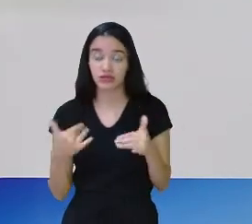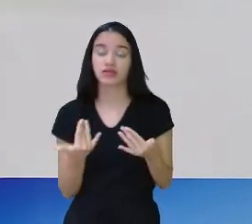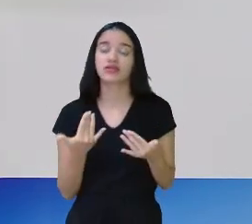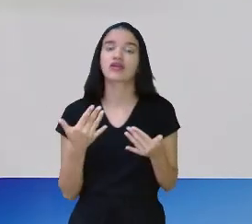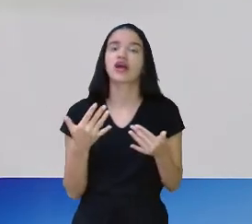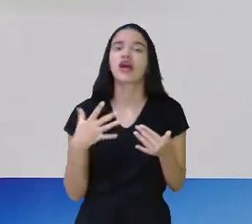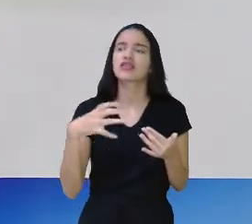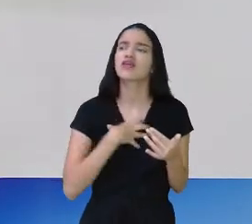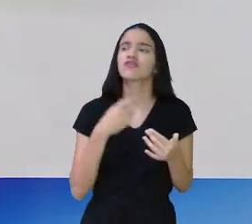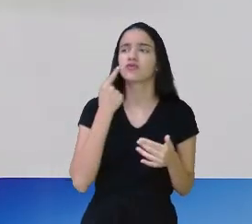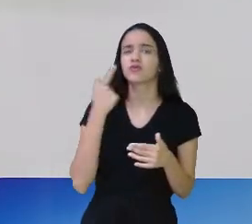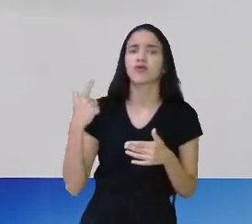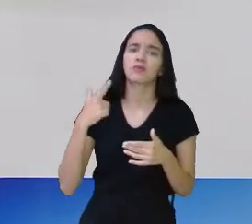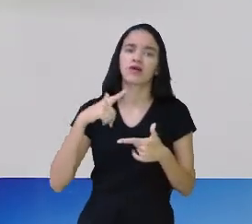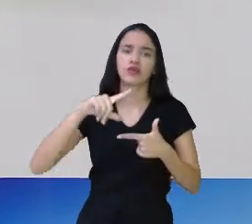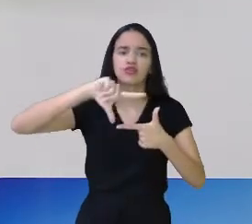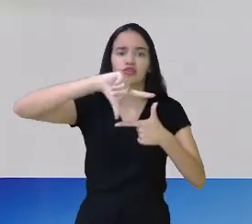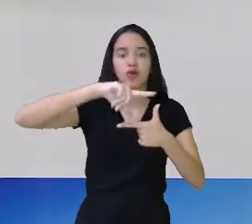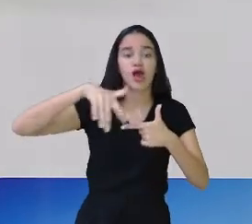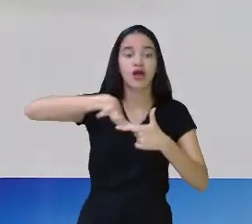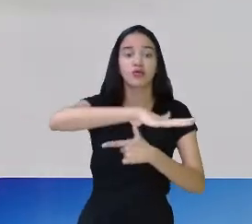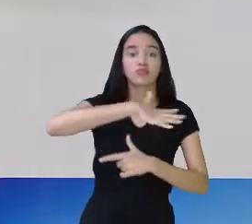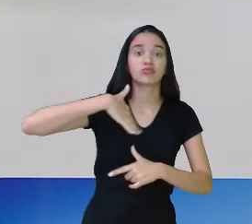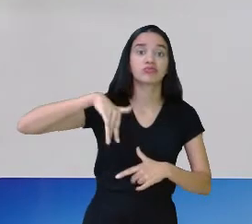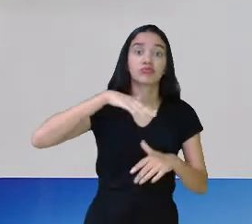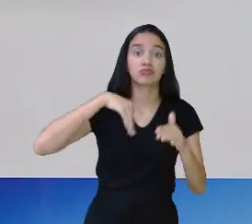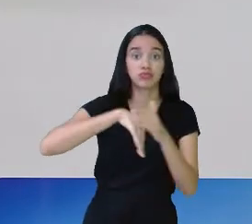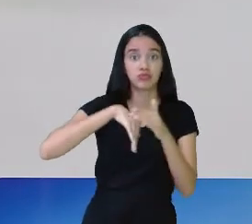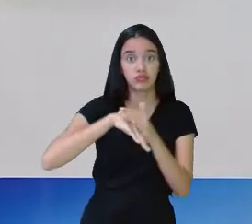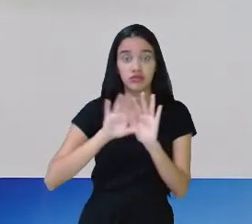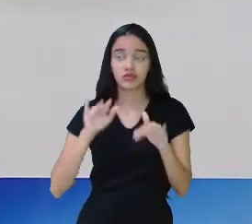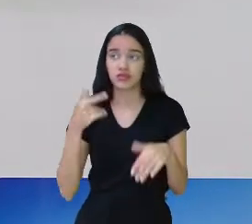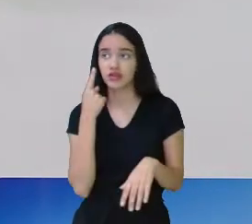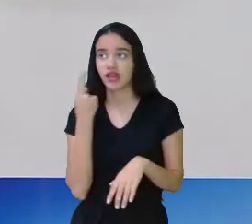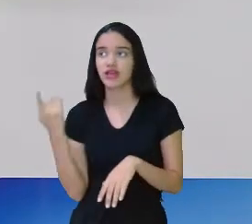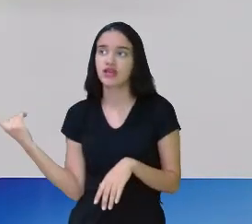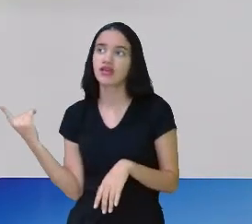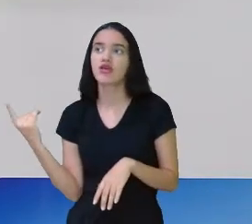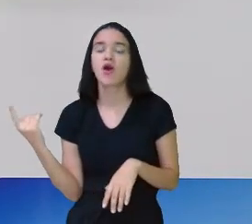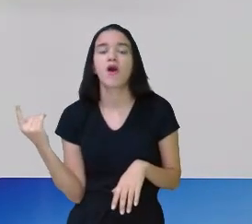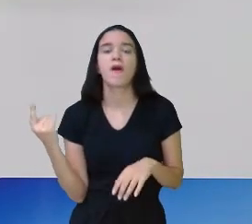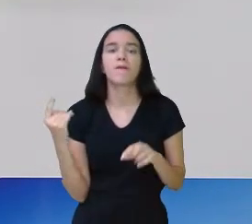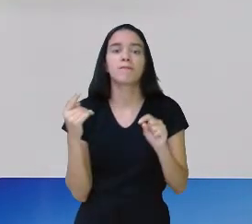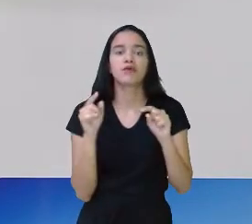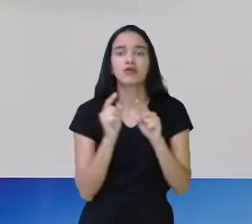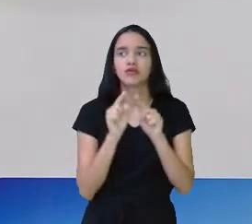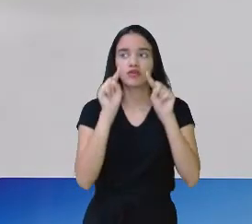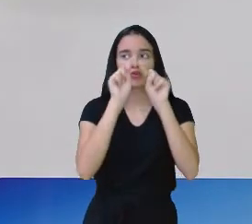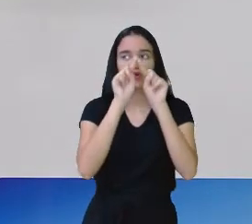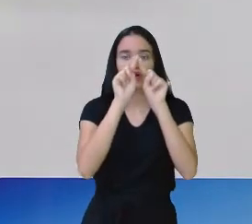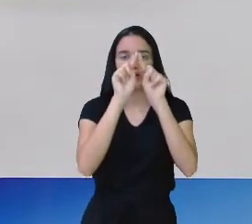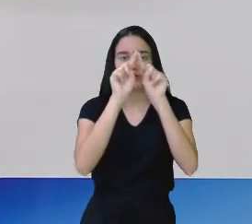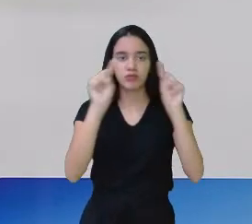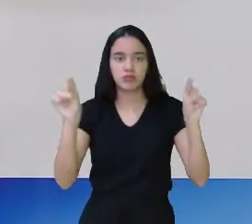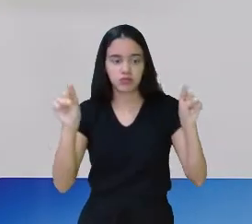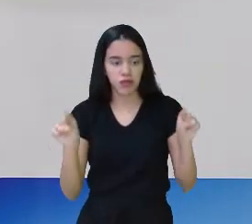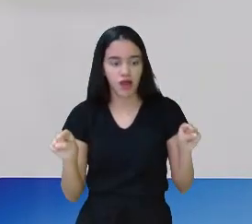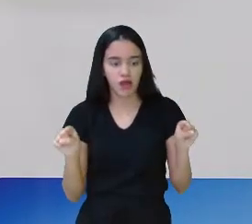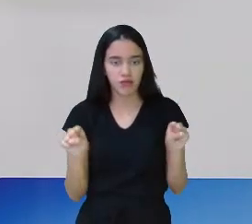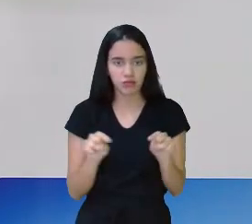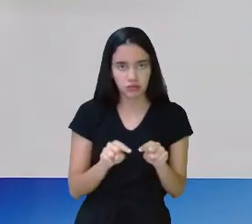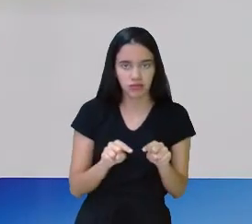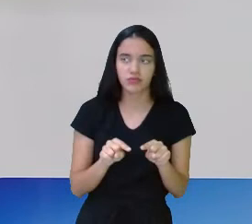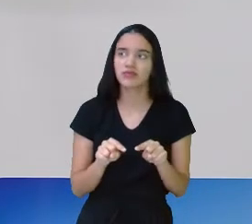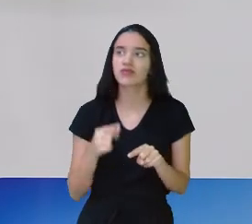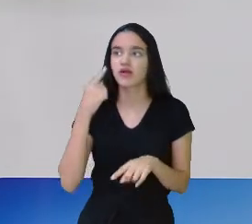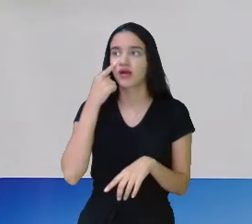formato do campo onde acontecem os jogos. Aí eu tenho o pentágono, que eu já tinha mostrado para vocês, prédio importantíssimo,